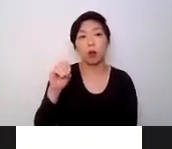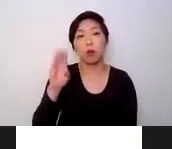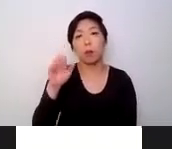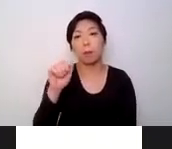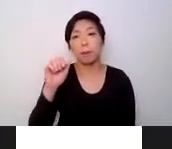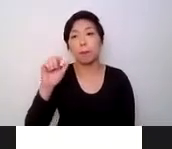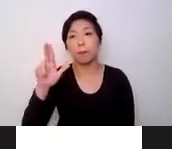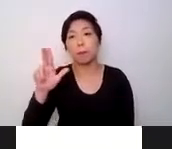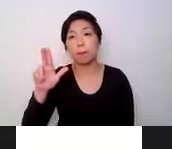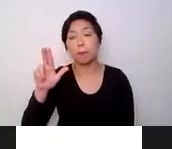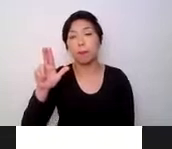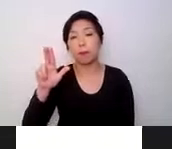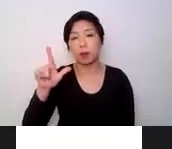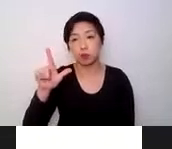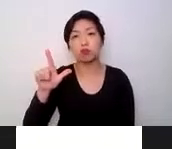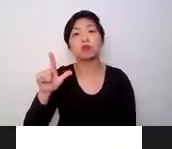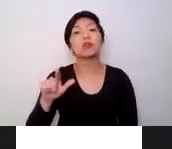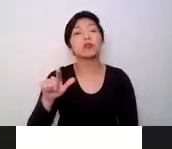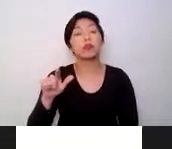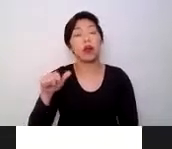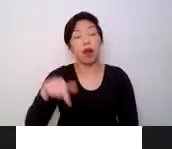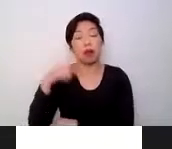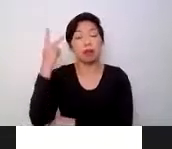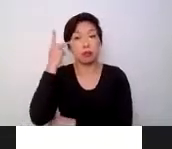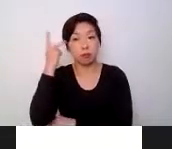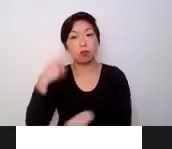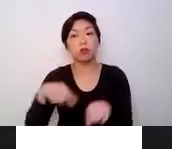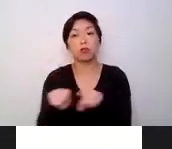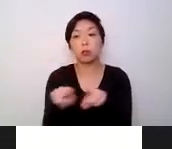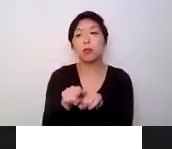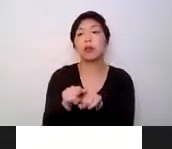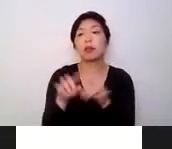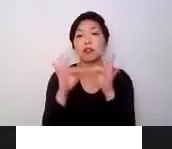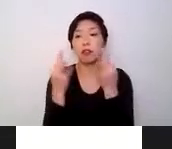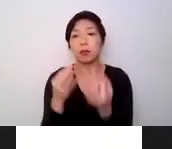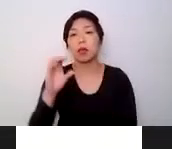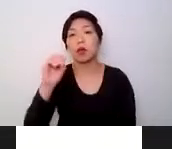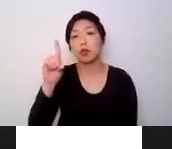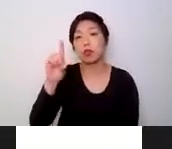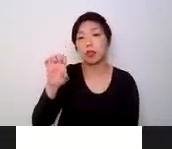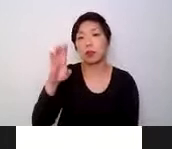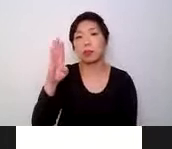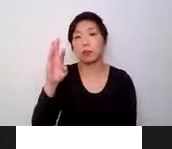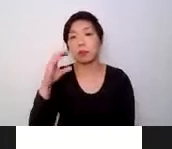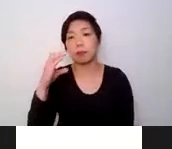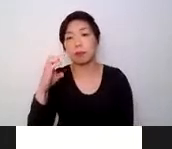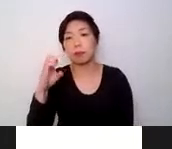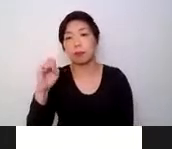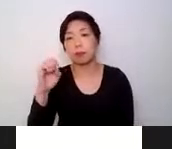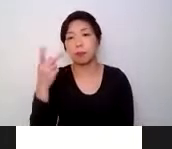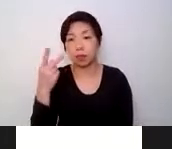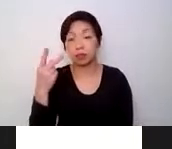projetado na cidade de São Paulo e o mausoléu da família Odebrecht projetado em 58 e construído em 64 em